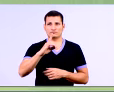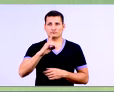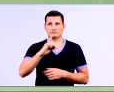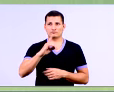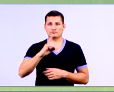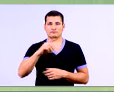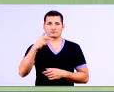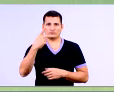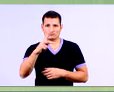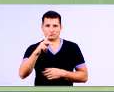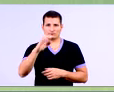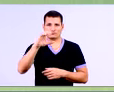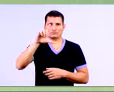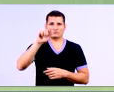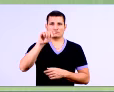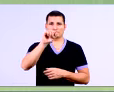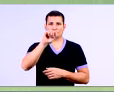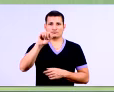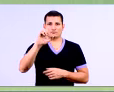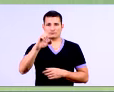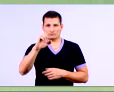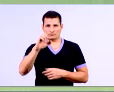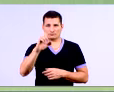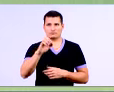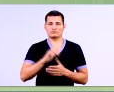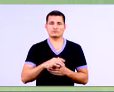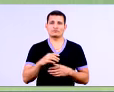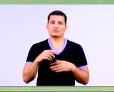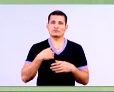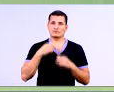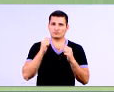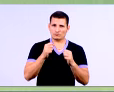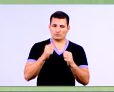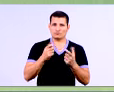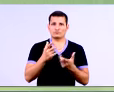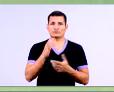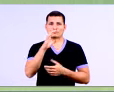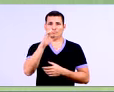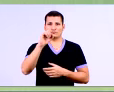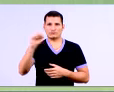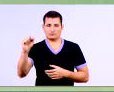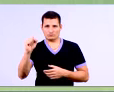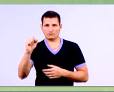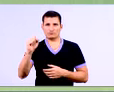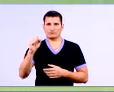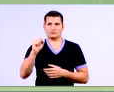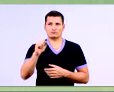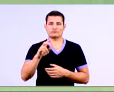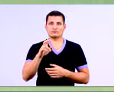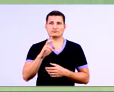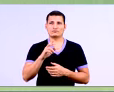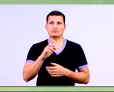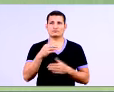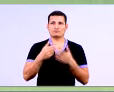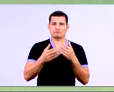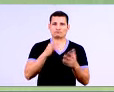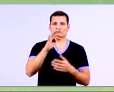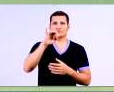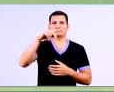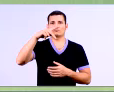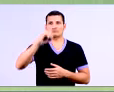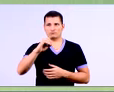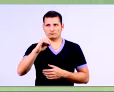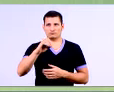a sua classe. Ou seja, eu posso estilizar um elemento por classe, por identificação ou por